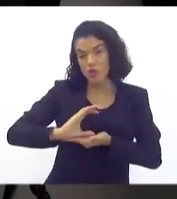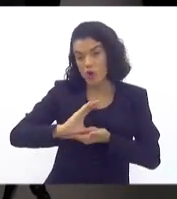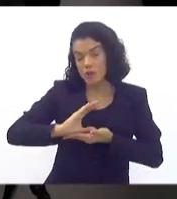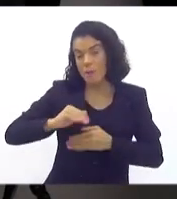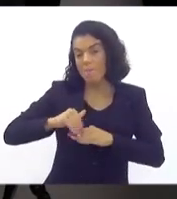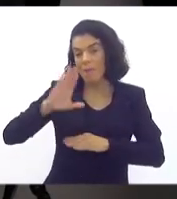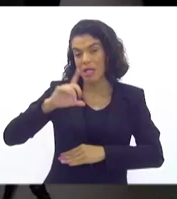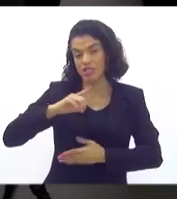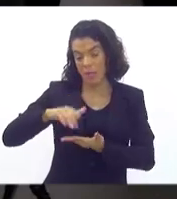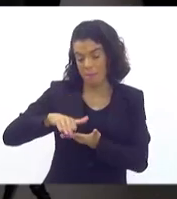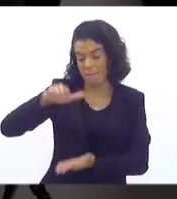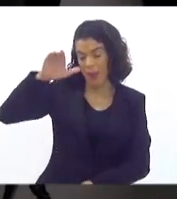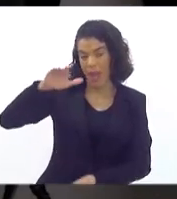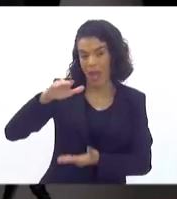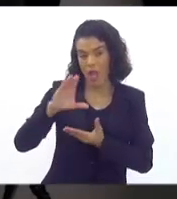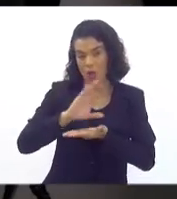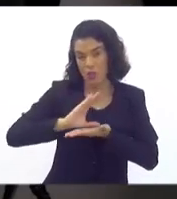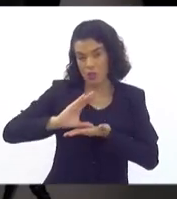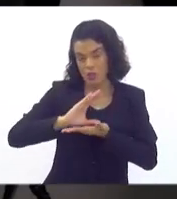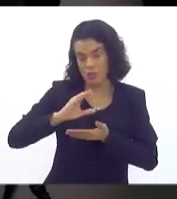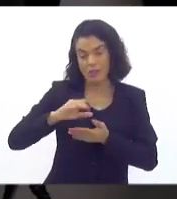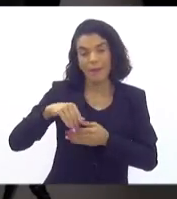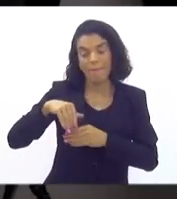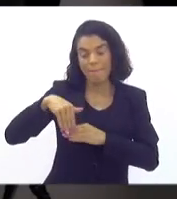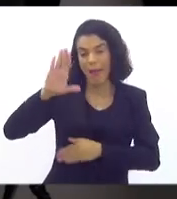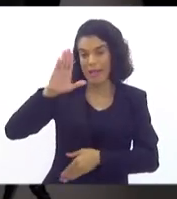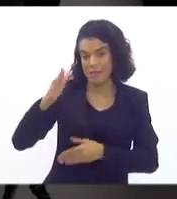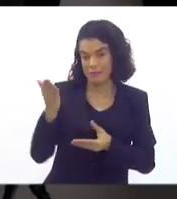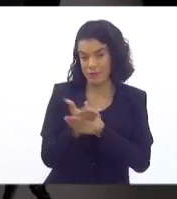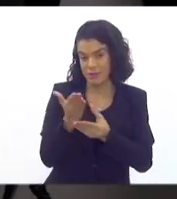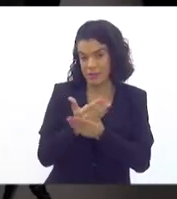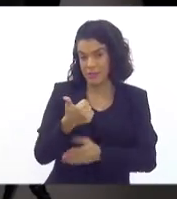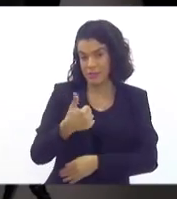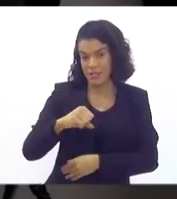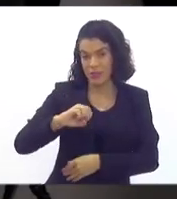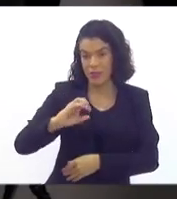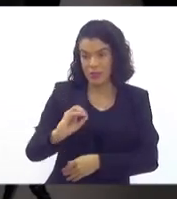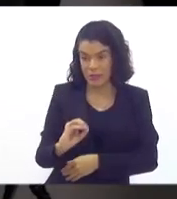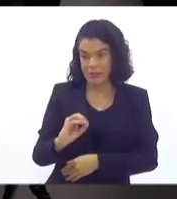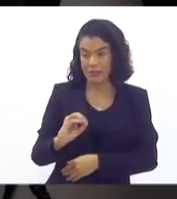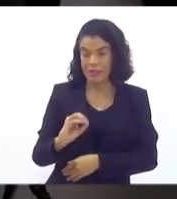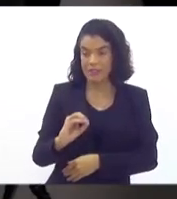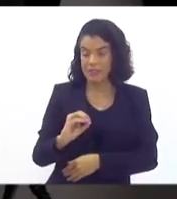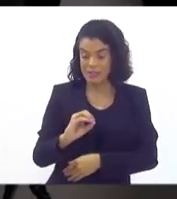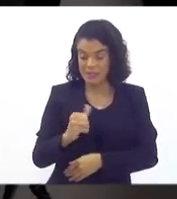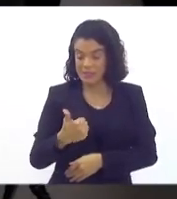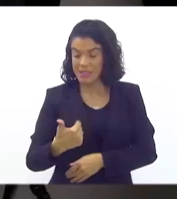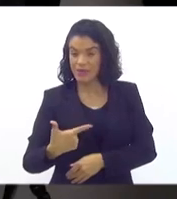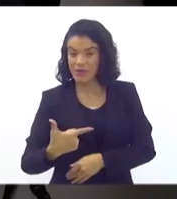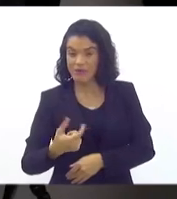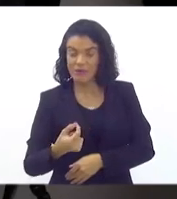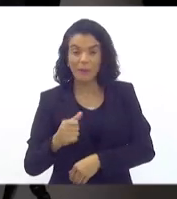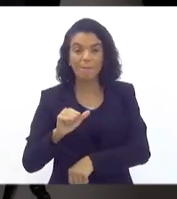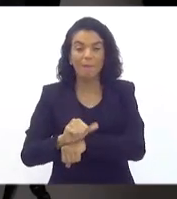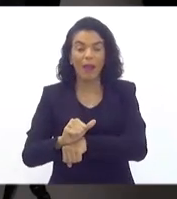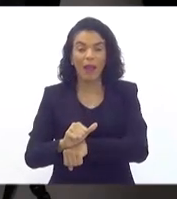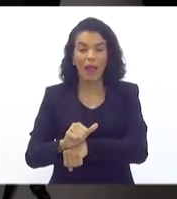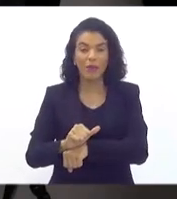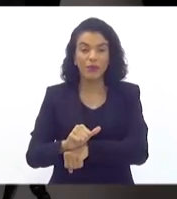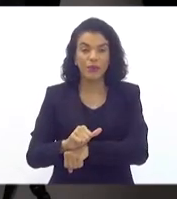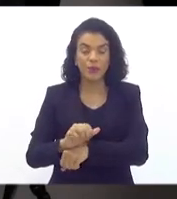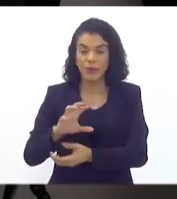mais processo até porque sou mais antigo eu tenho 180 processos 120 parados nos órgãos técnicos